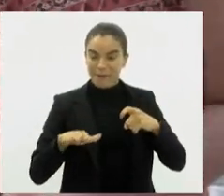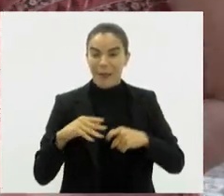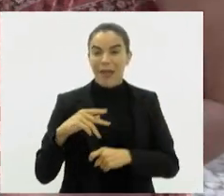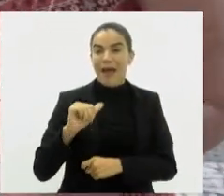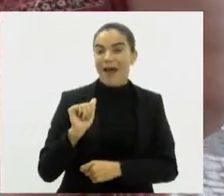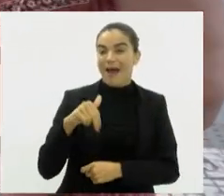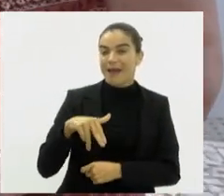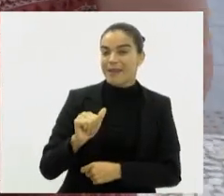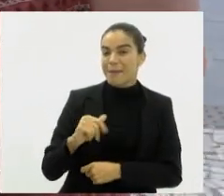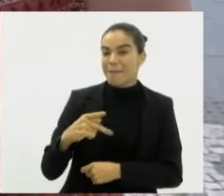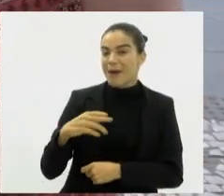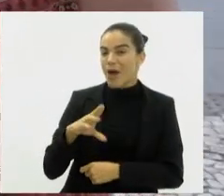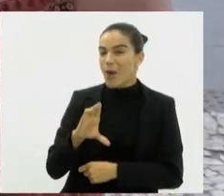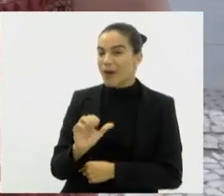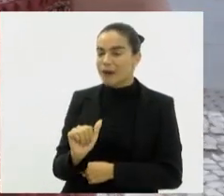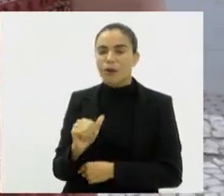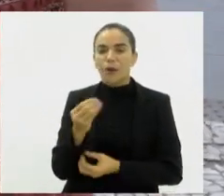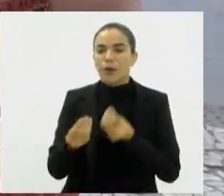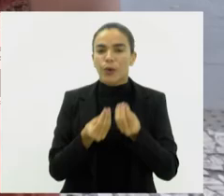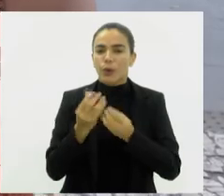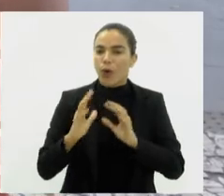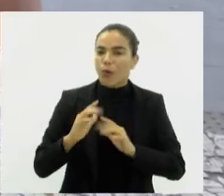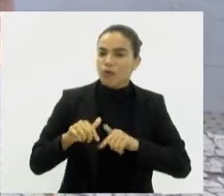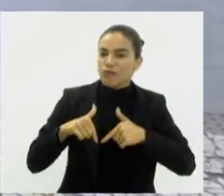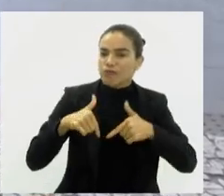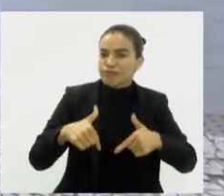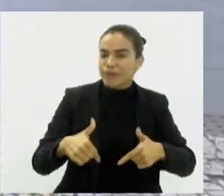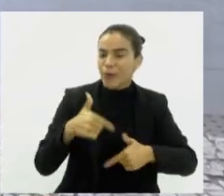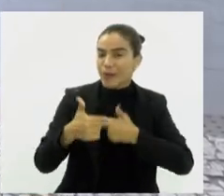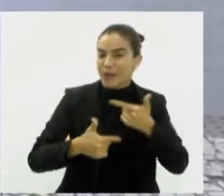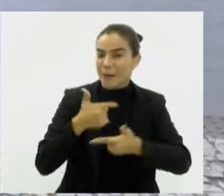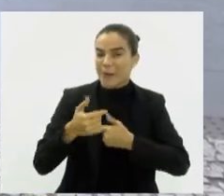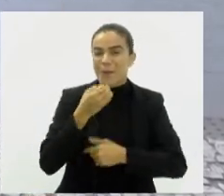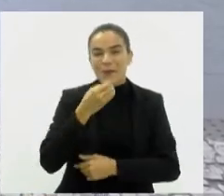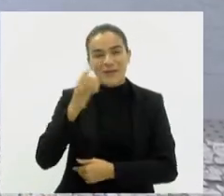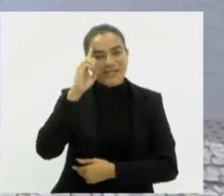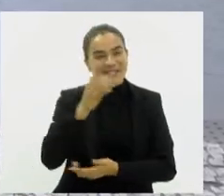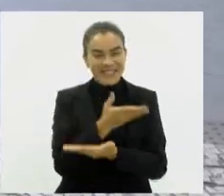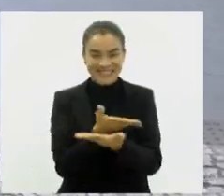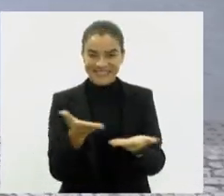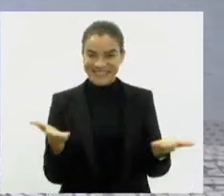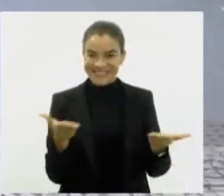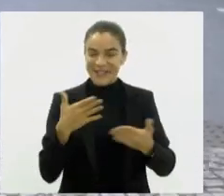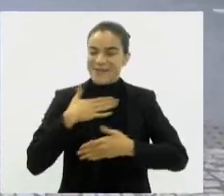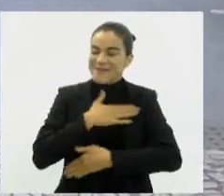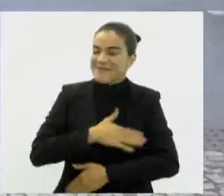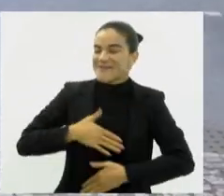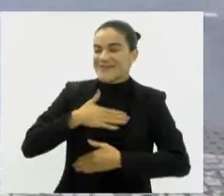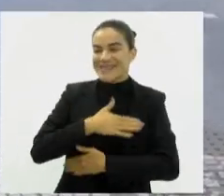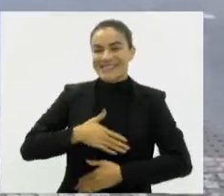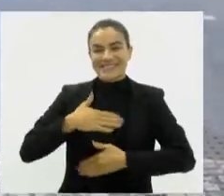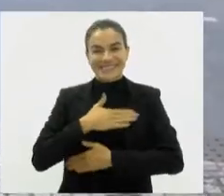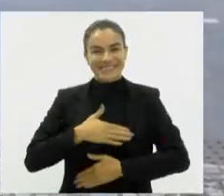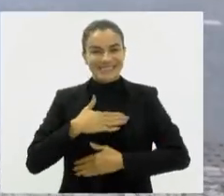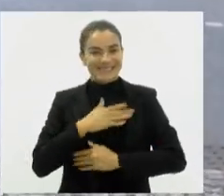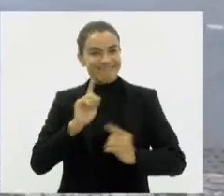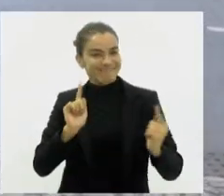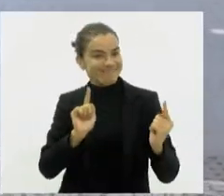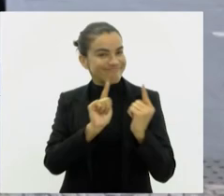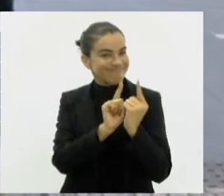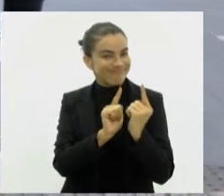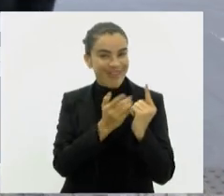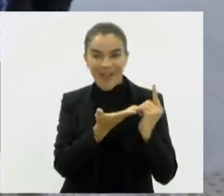Ana Paula. Como é realizado esse trabalho da AmbiDown? Bom dia a todos. É um prazer muito grande estar aqui com vocês